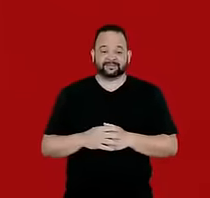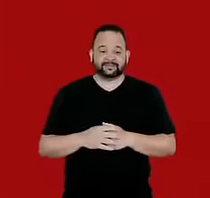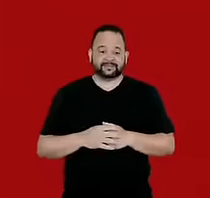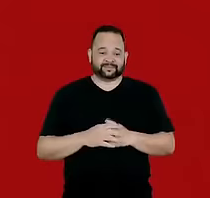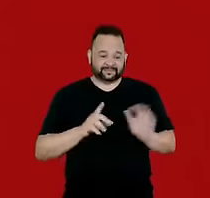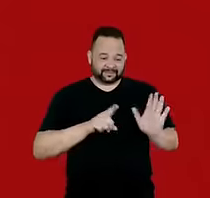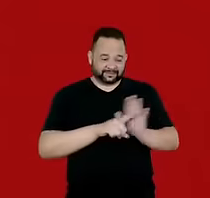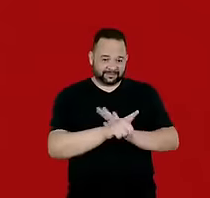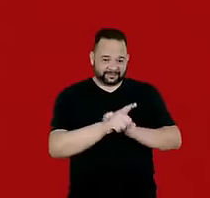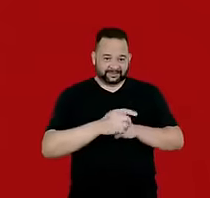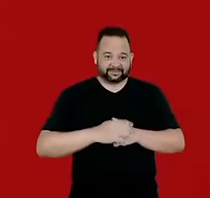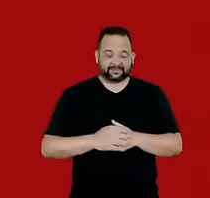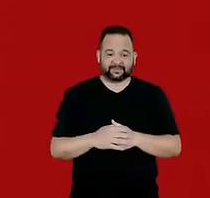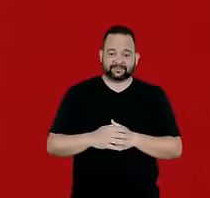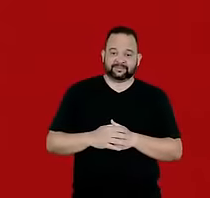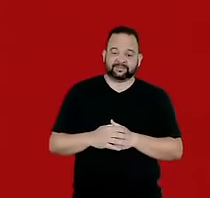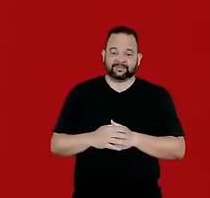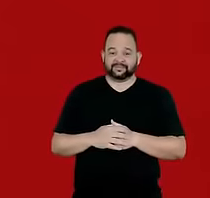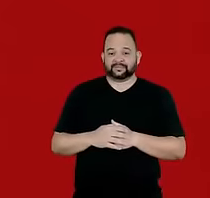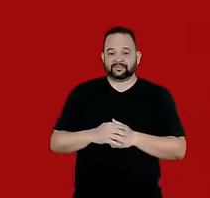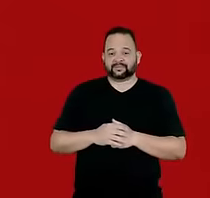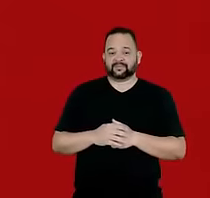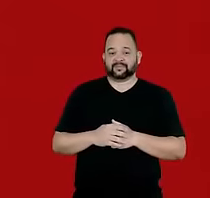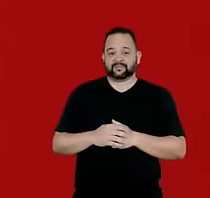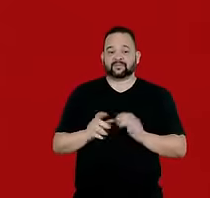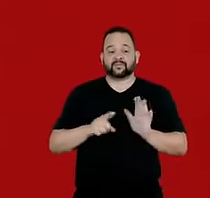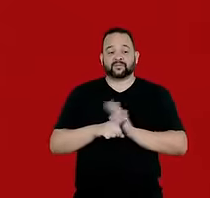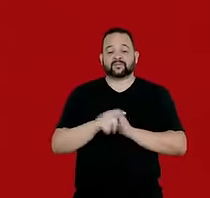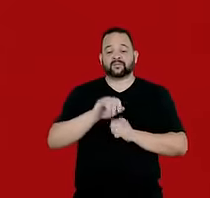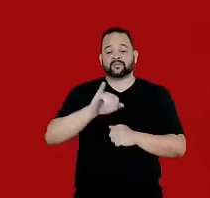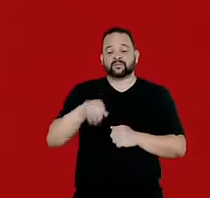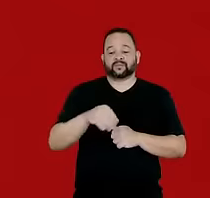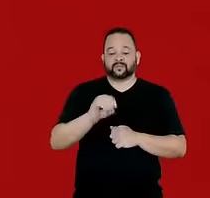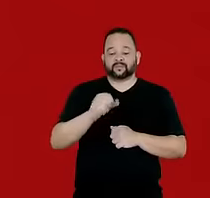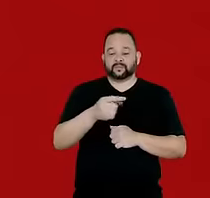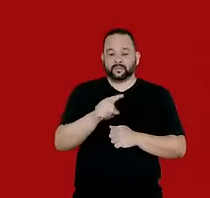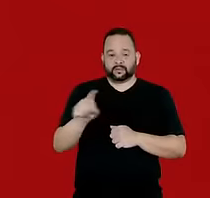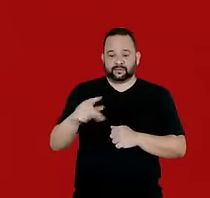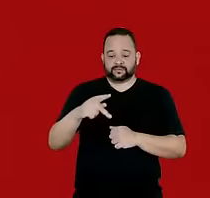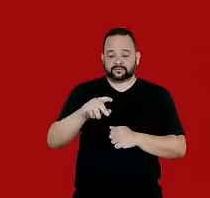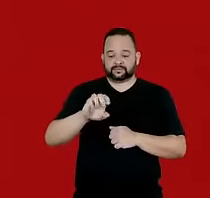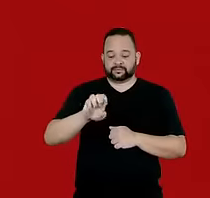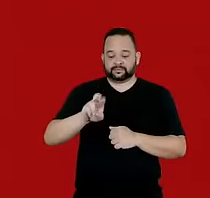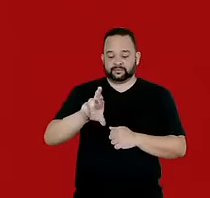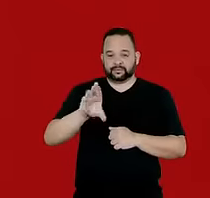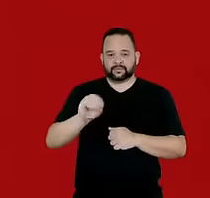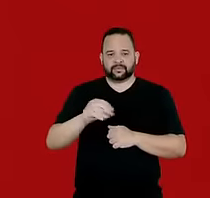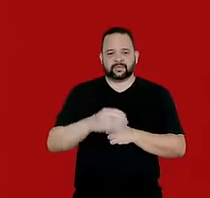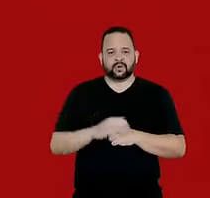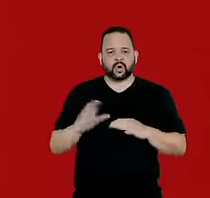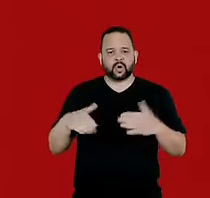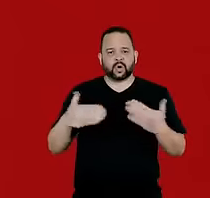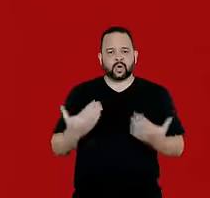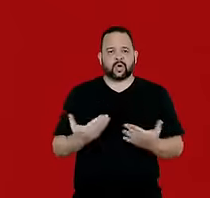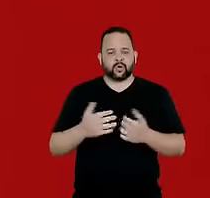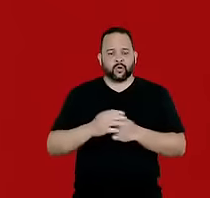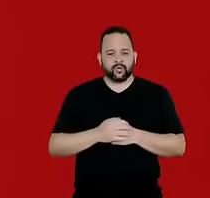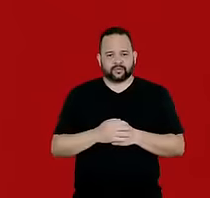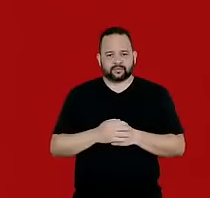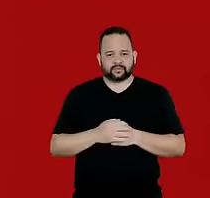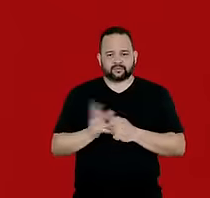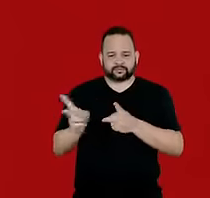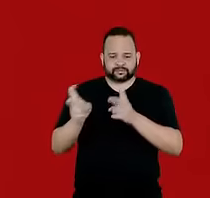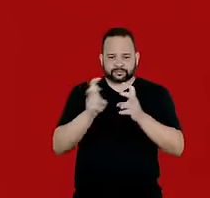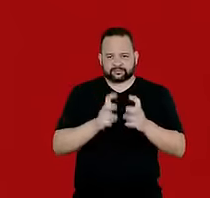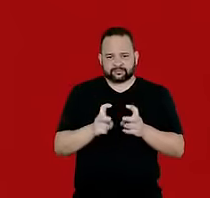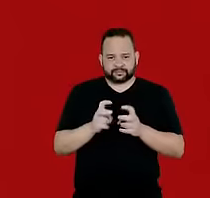você a pergunta é pro João Pedro qual é a visão da cvm sobre a regulamentação do Forex mercado de cambos como já